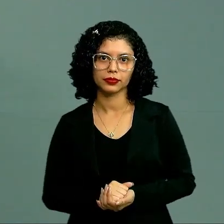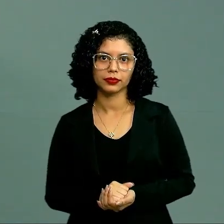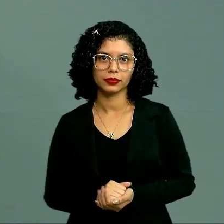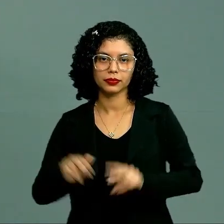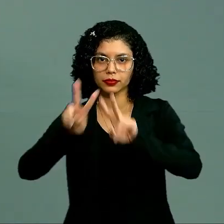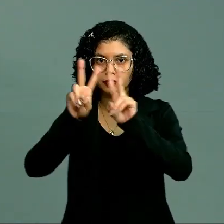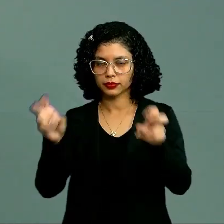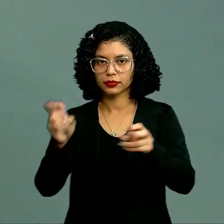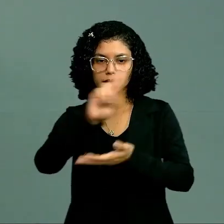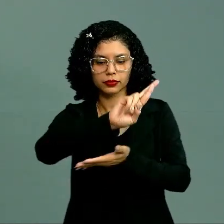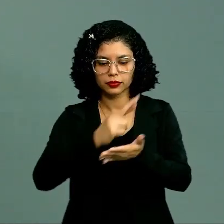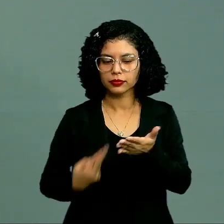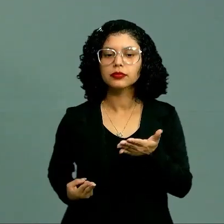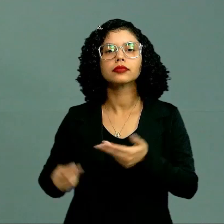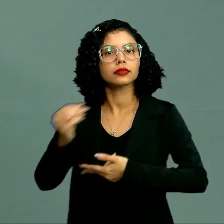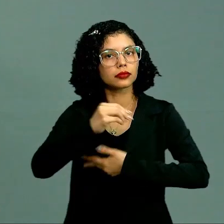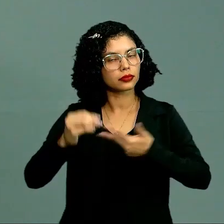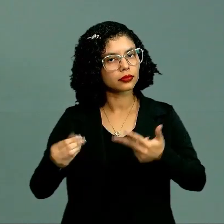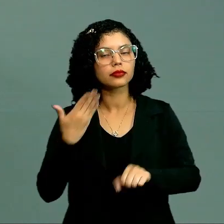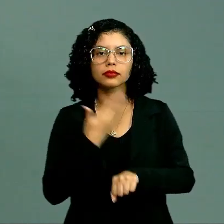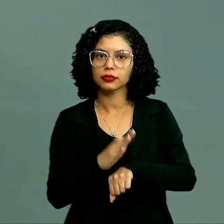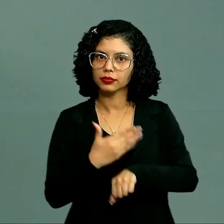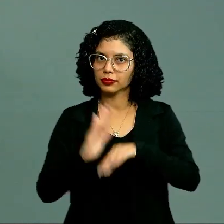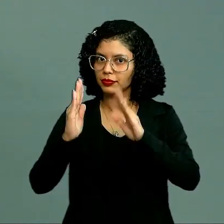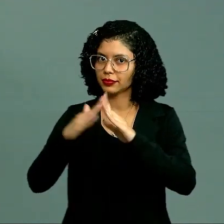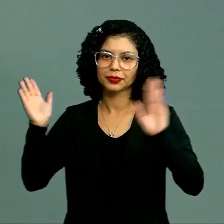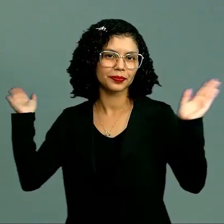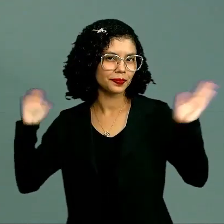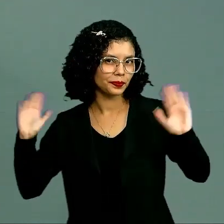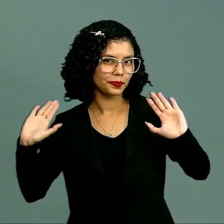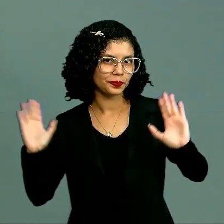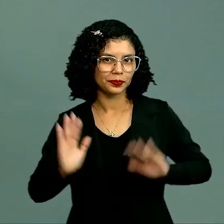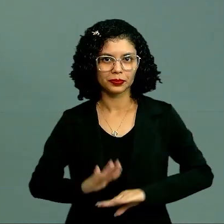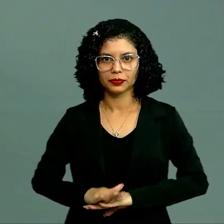um tema de uma redação do Enem para vocês treinarem em casa.